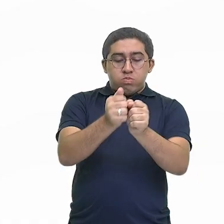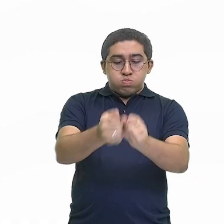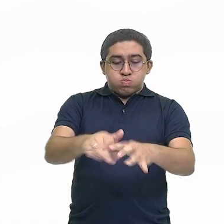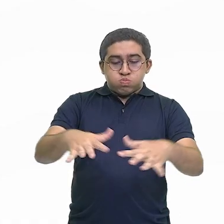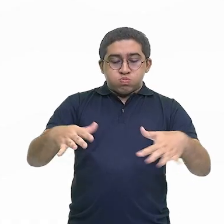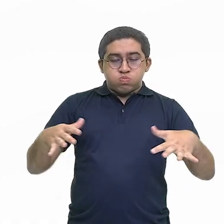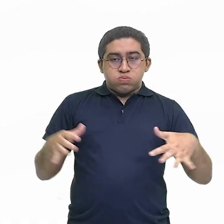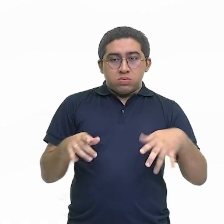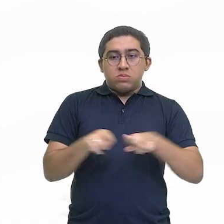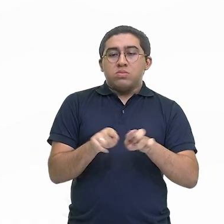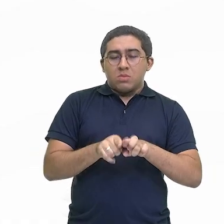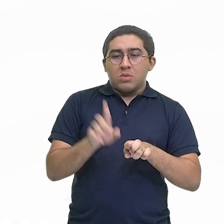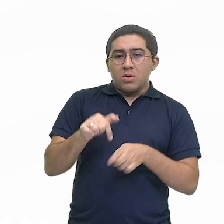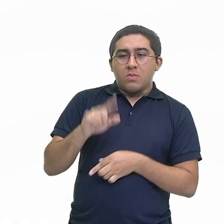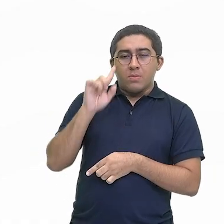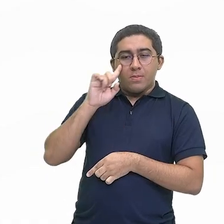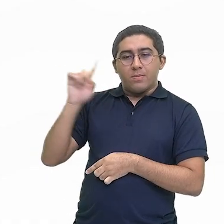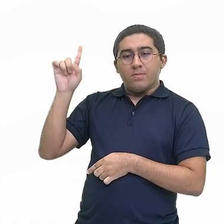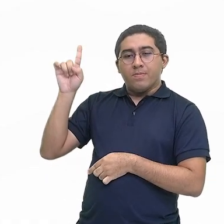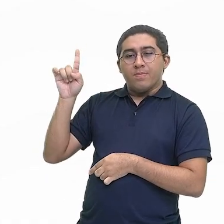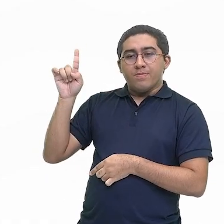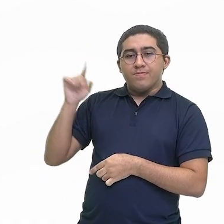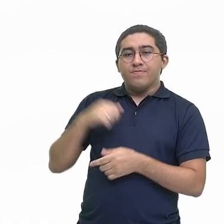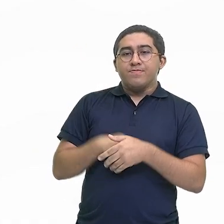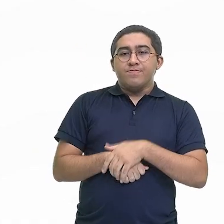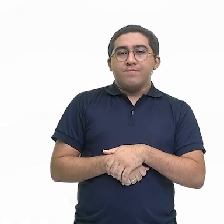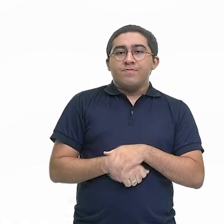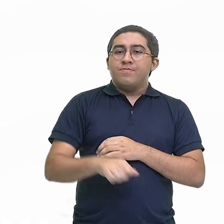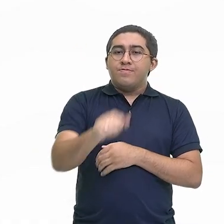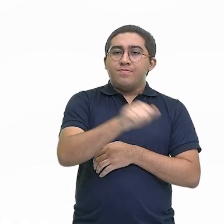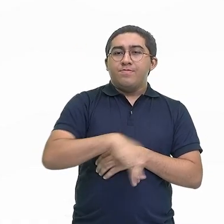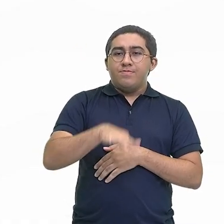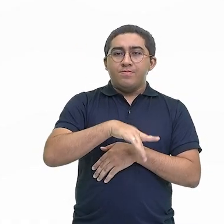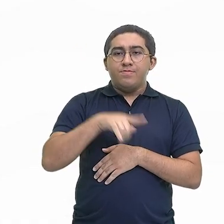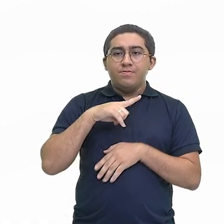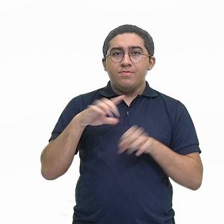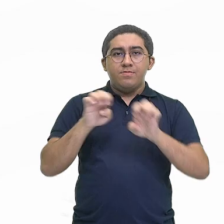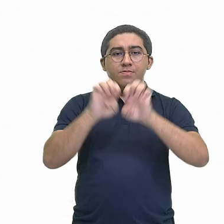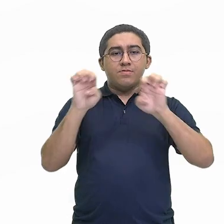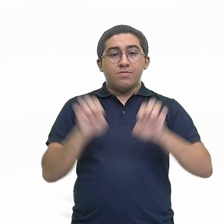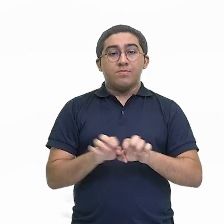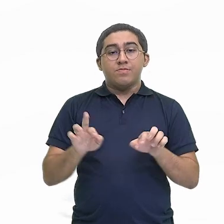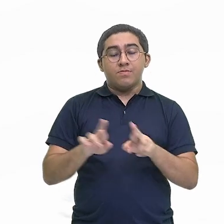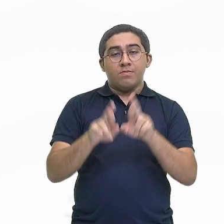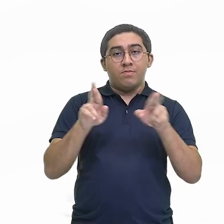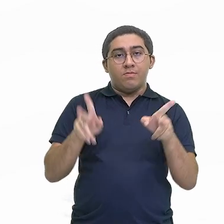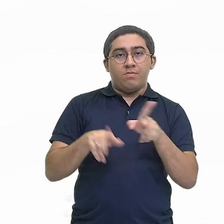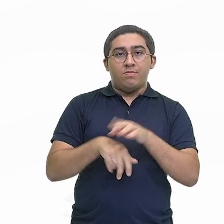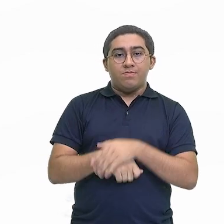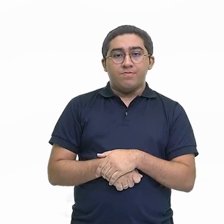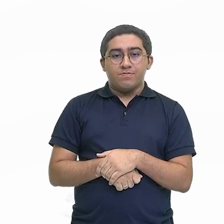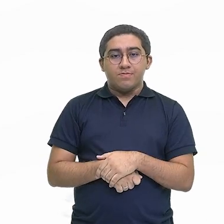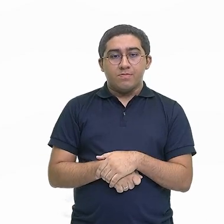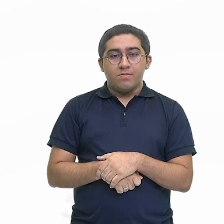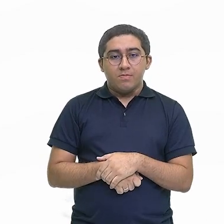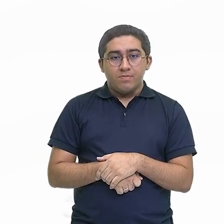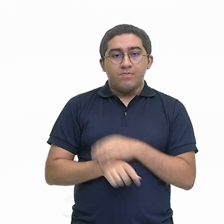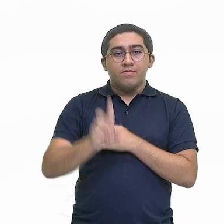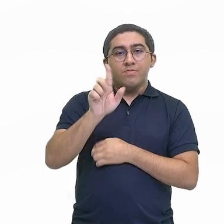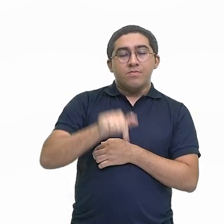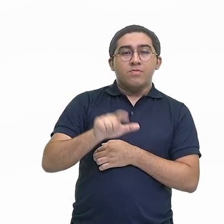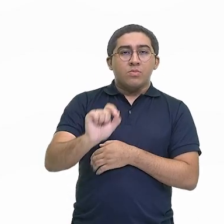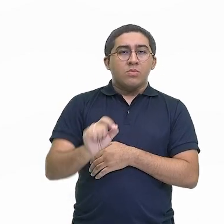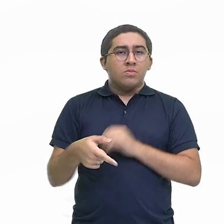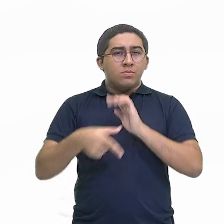é uma formação de rochas, mas são áreas que têm uma formação diferente dos escudos cristalinos. As bacias sedimentares, pessoal, um